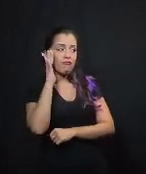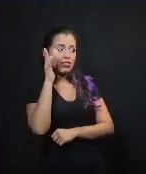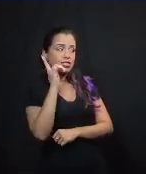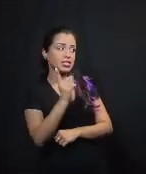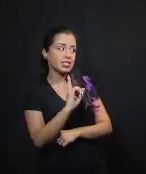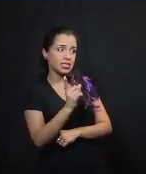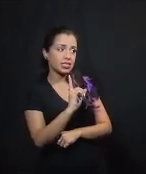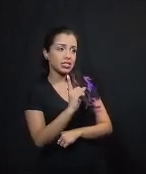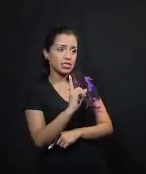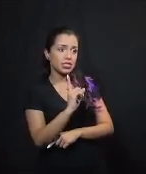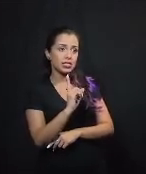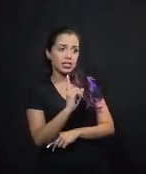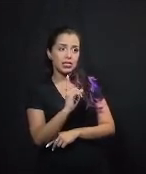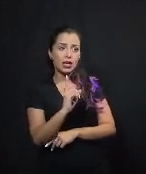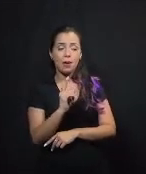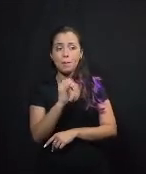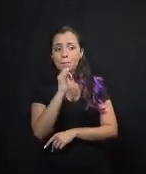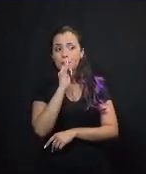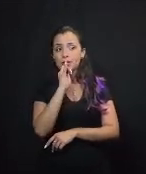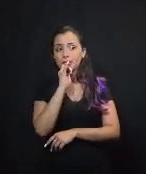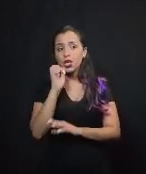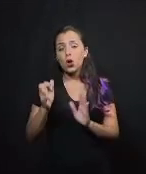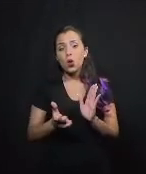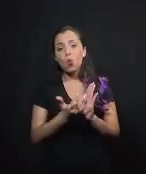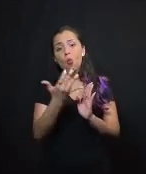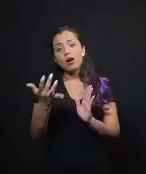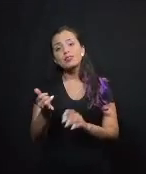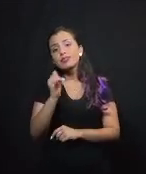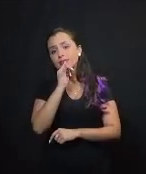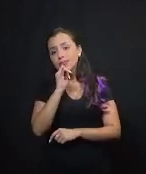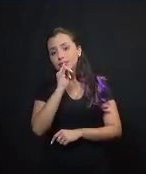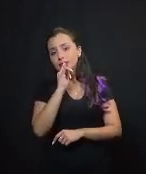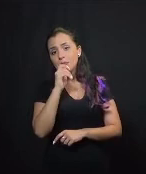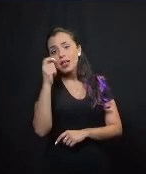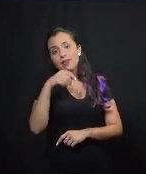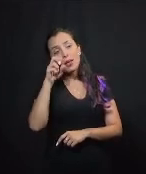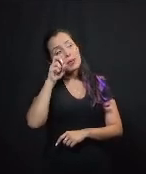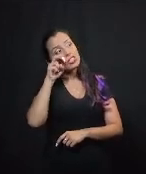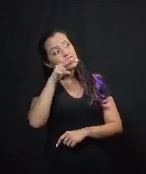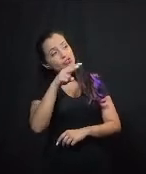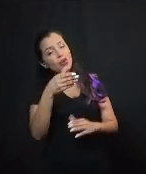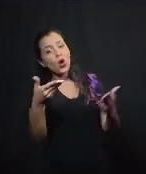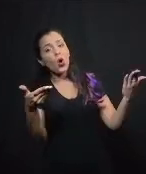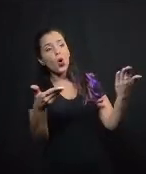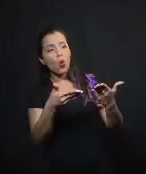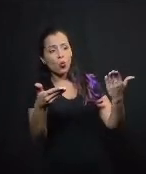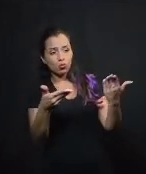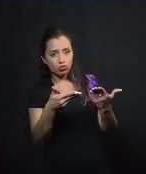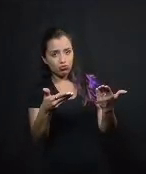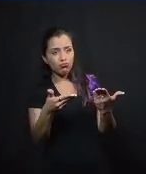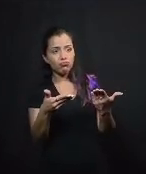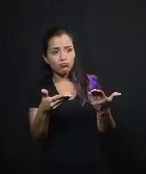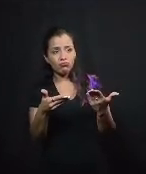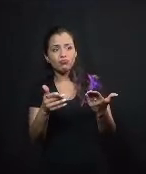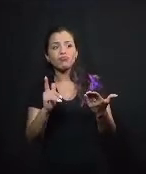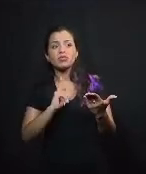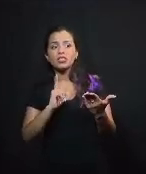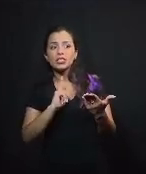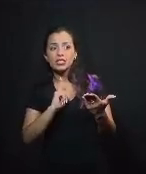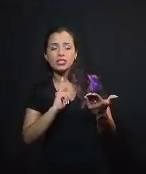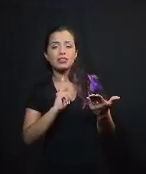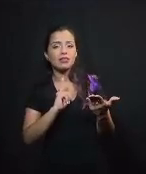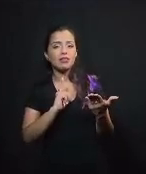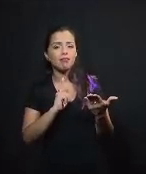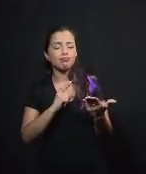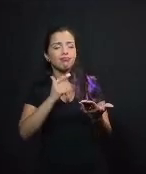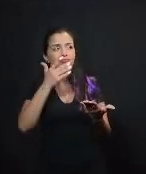que eu vá dando exemplos? São tantos os exemplos. Justamente. De atitudes autoritárias, algumas espantosas.